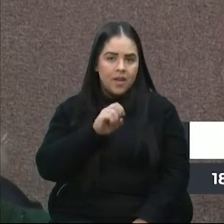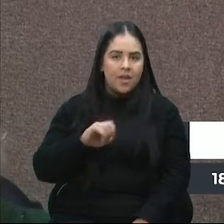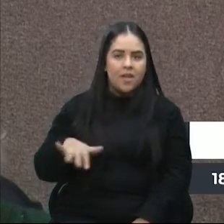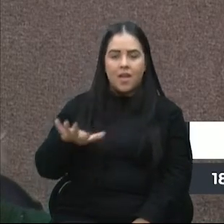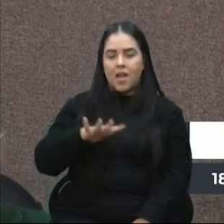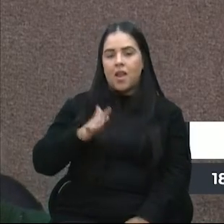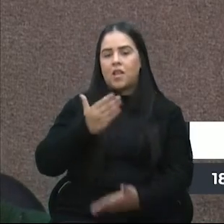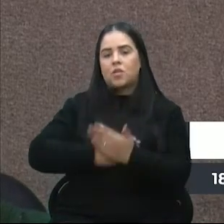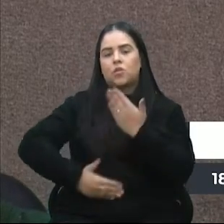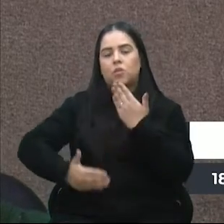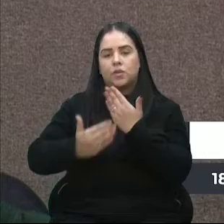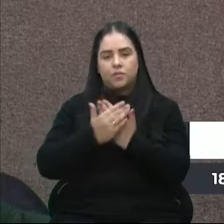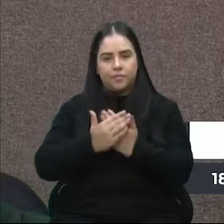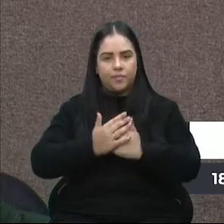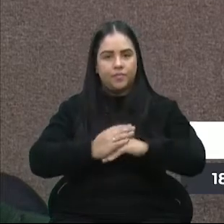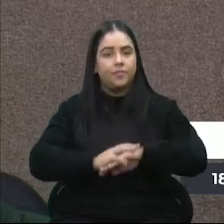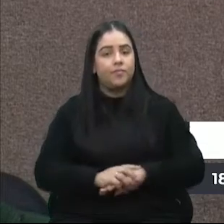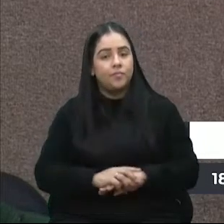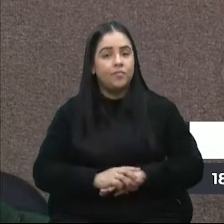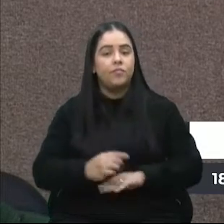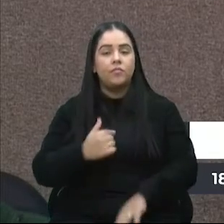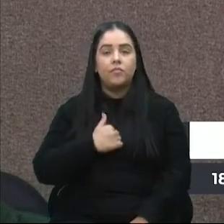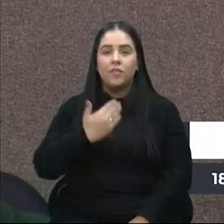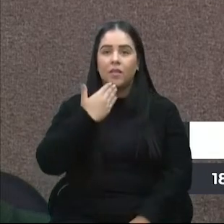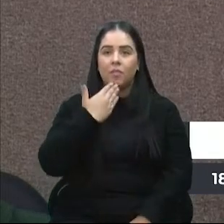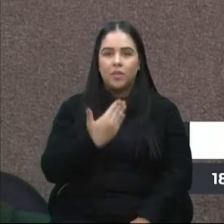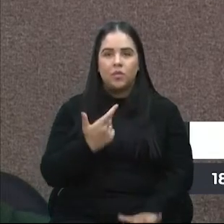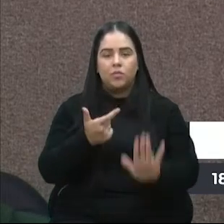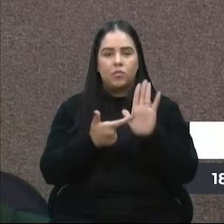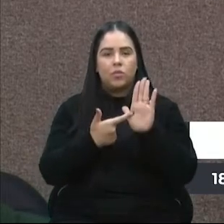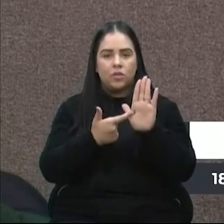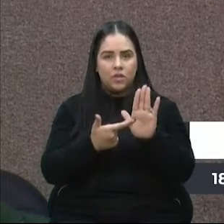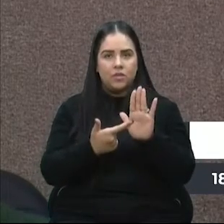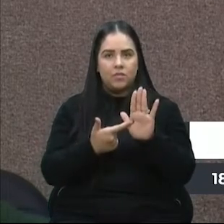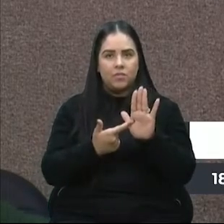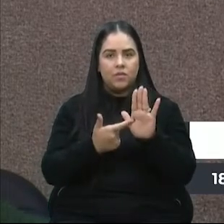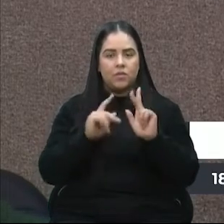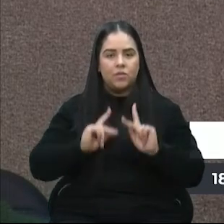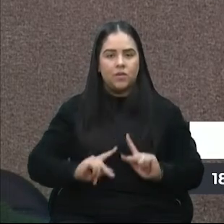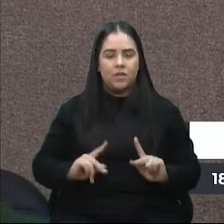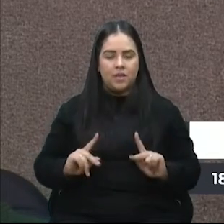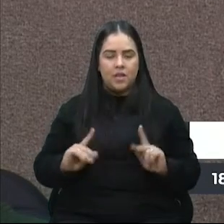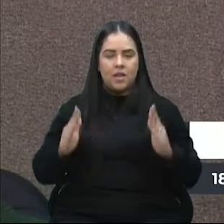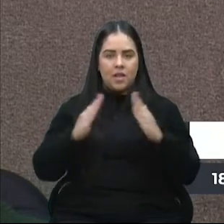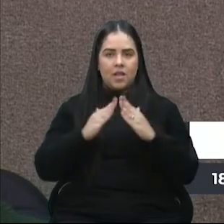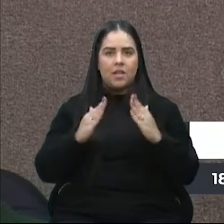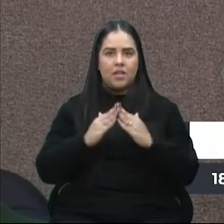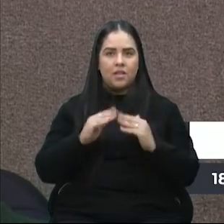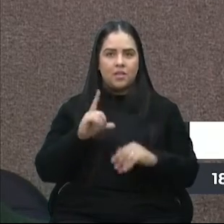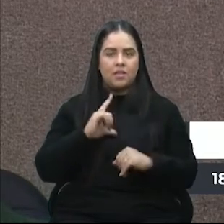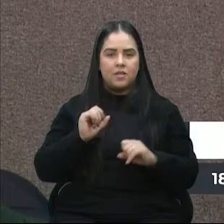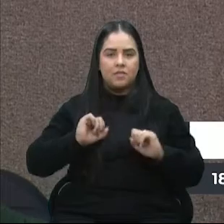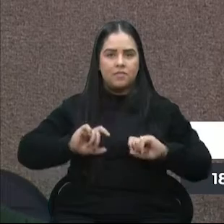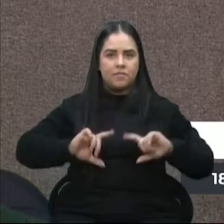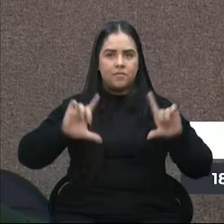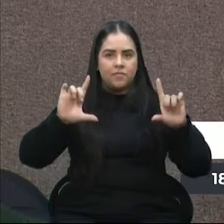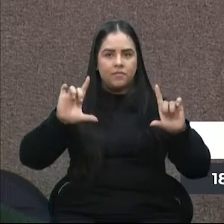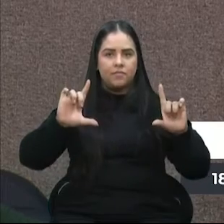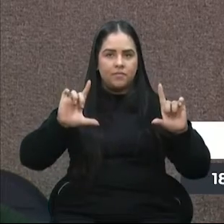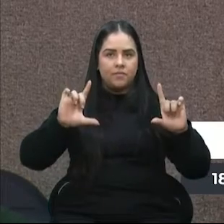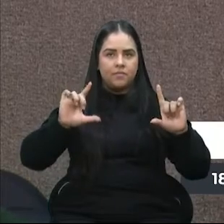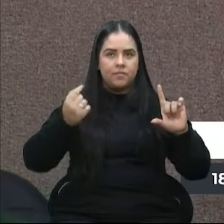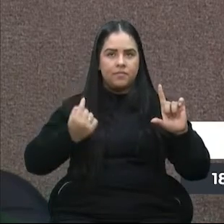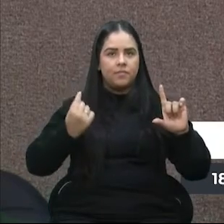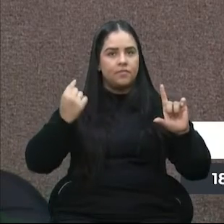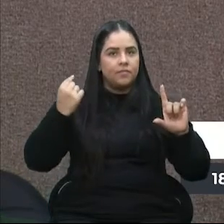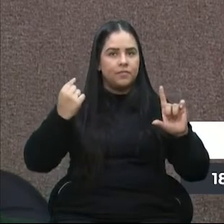segmento num todo. Então eu peço que mostre para o pessoal de casa na TV que passe esse card,